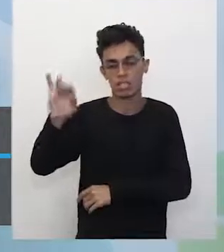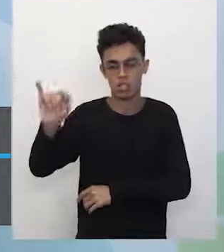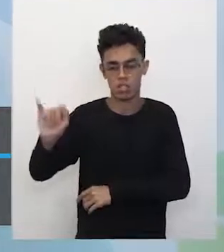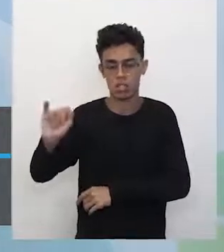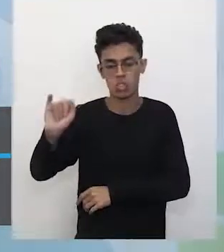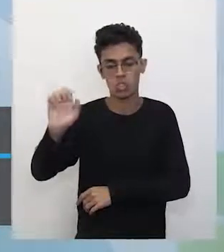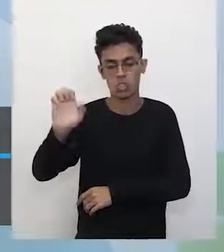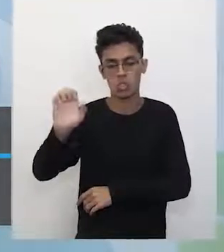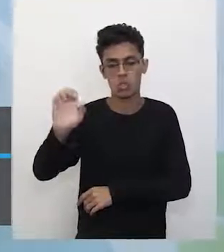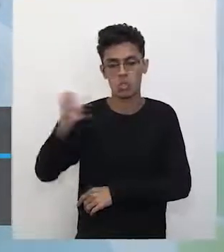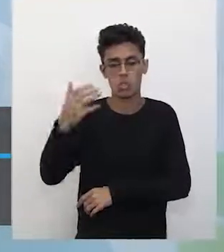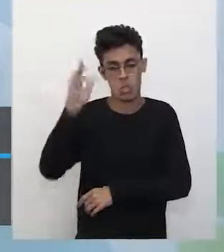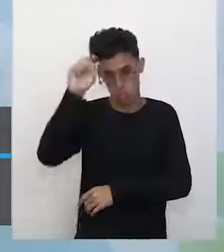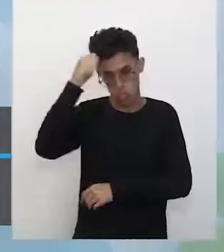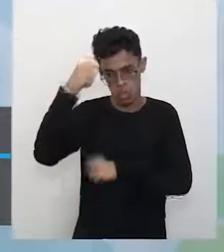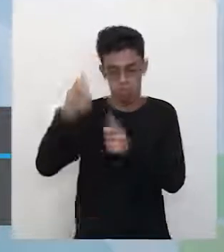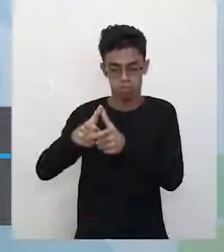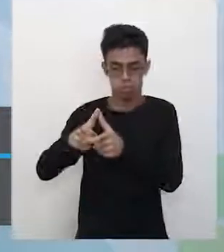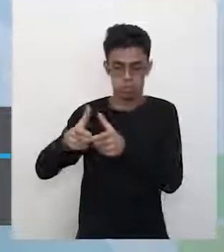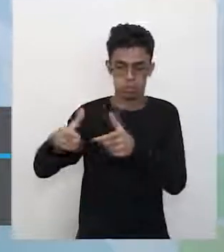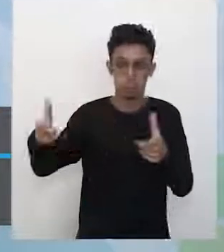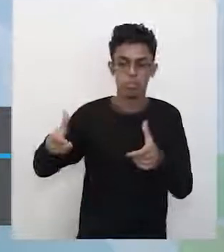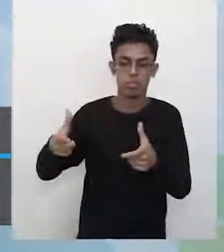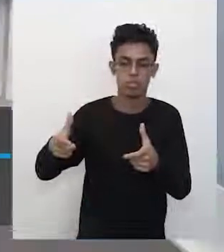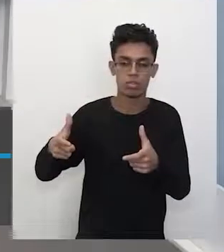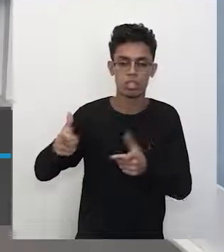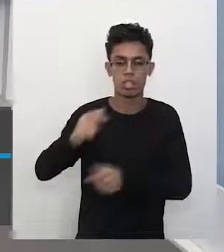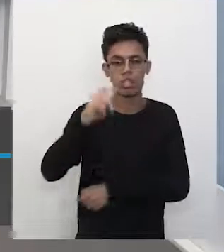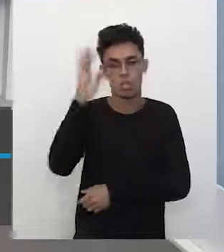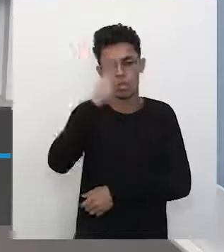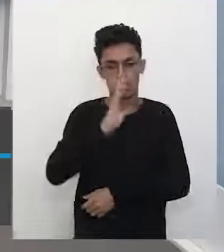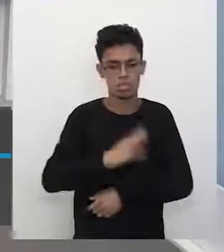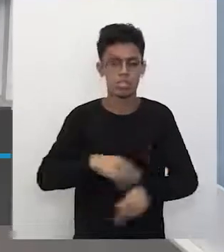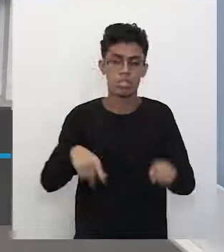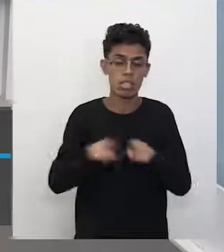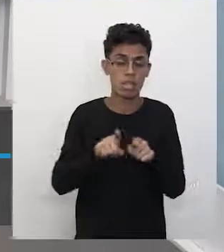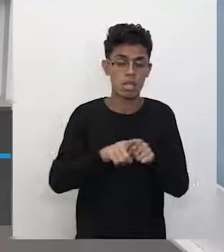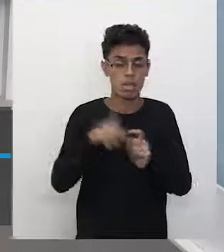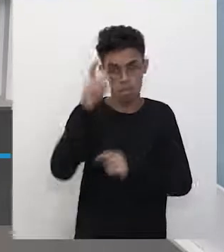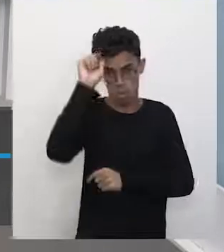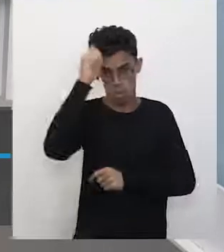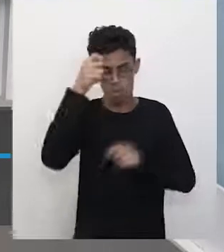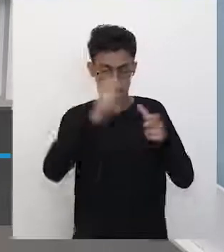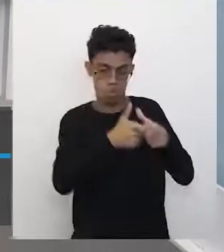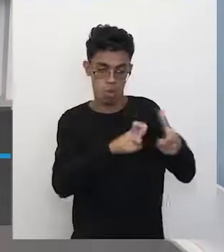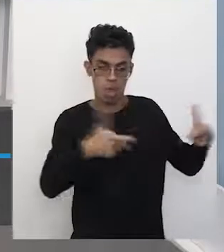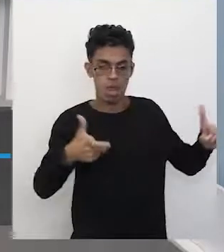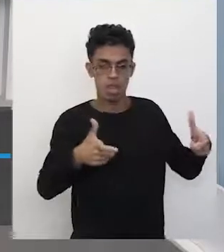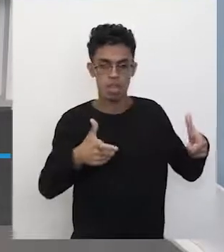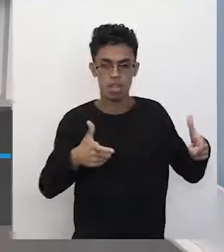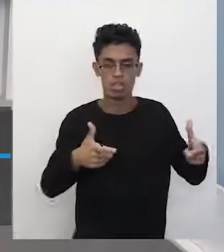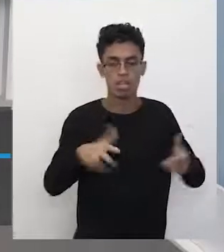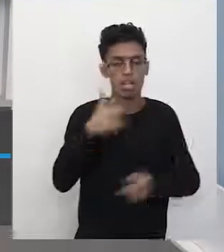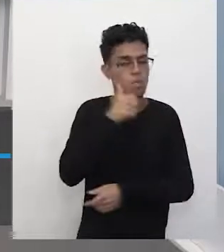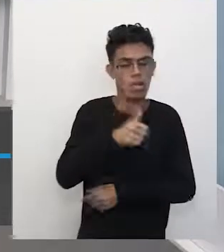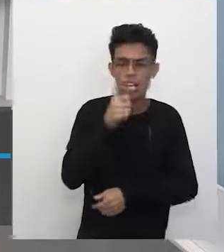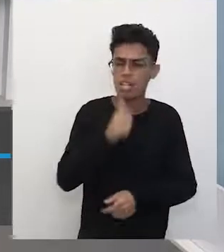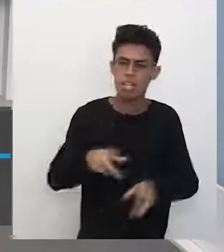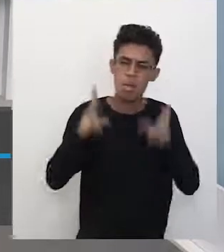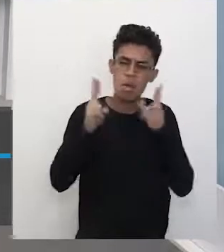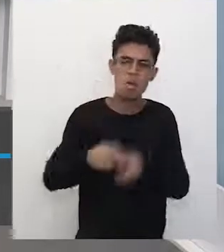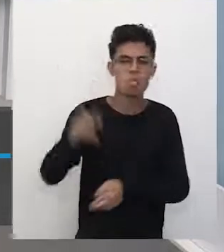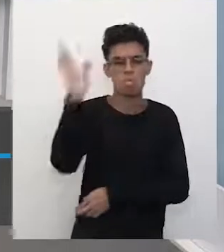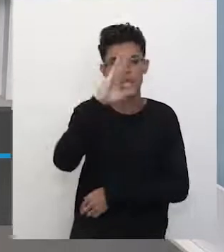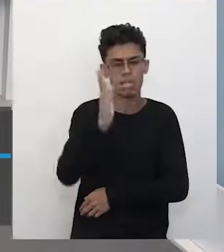Né? Isso não é uma discussão. Não precisa... Como os negros no Brasil também são maioria, assim como as mulheres no Brasil também